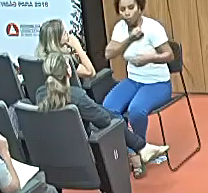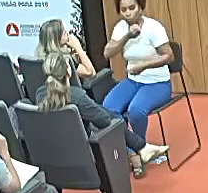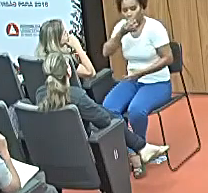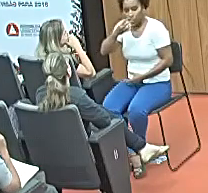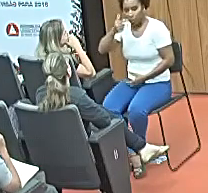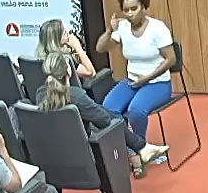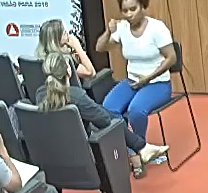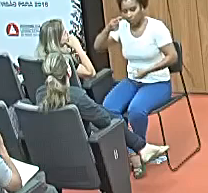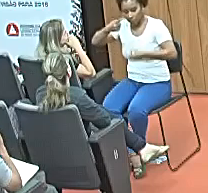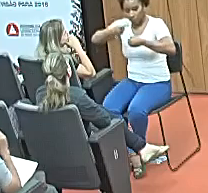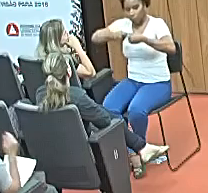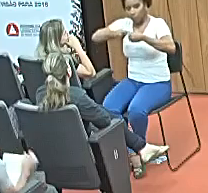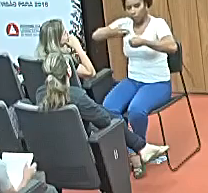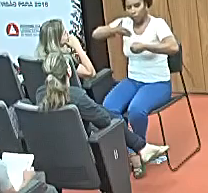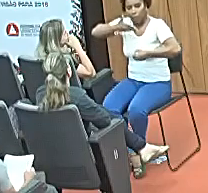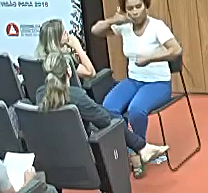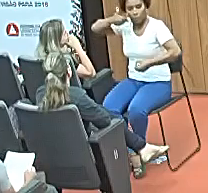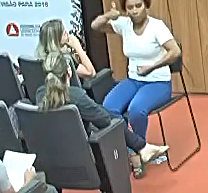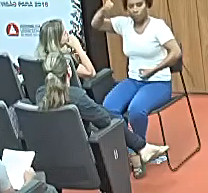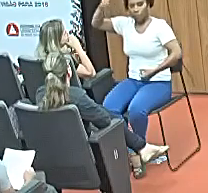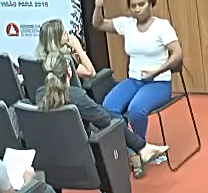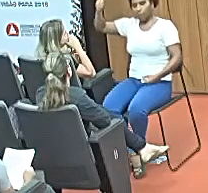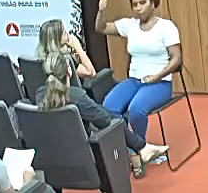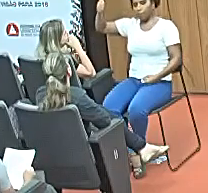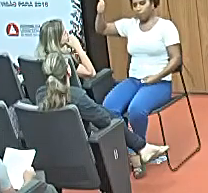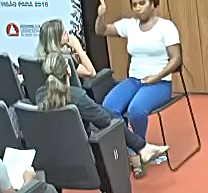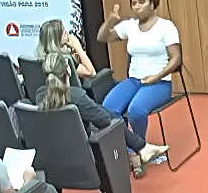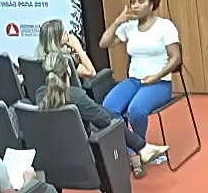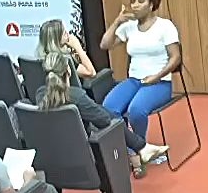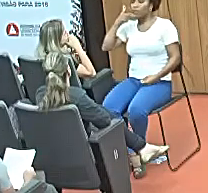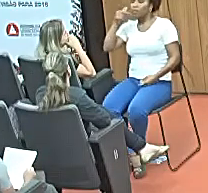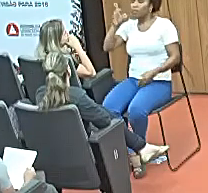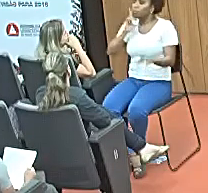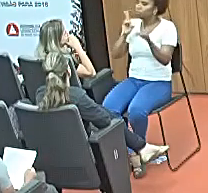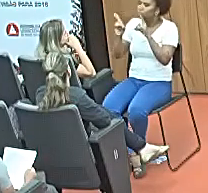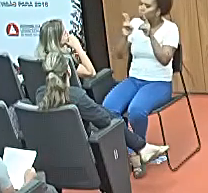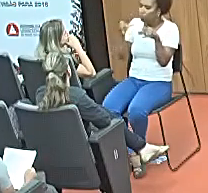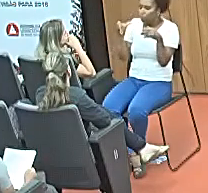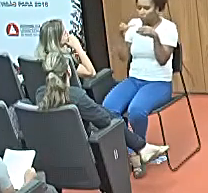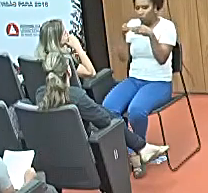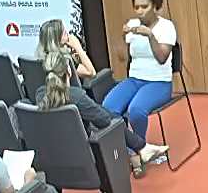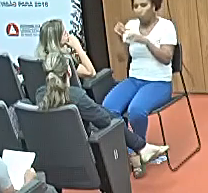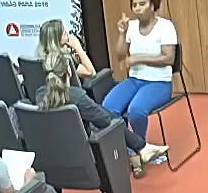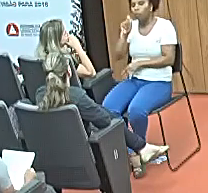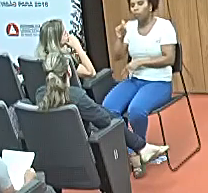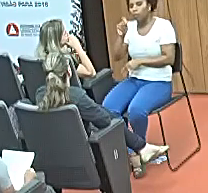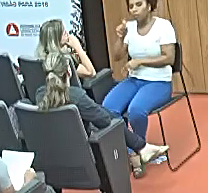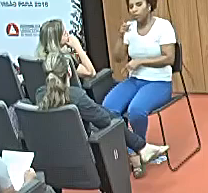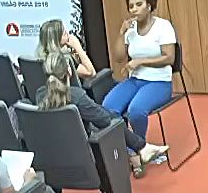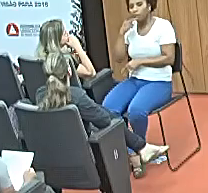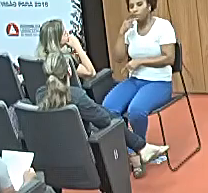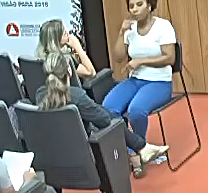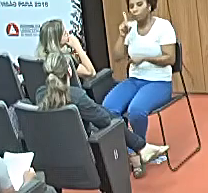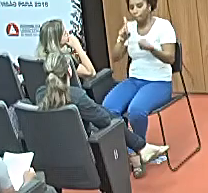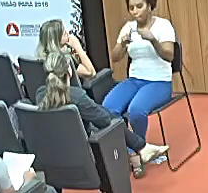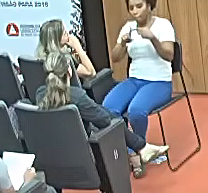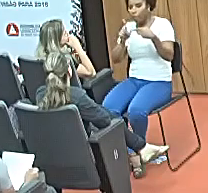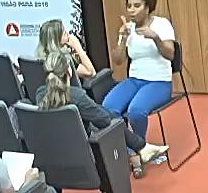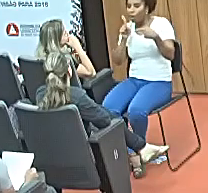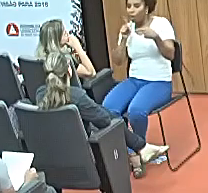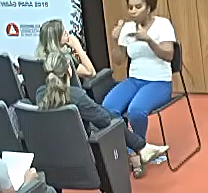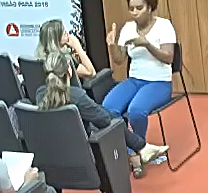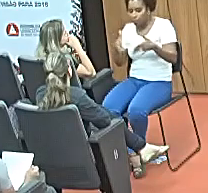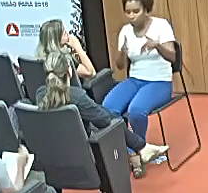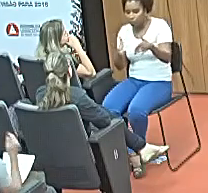melhor as principais intervenções sugeridas pelo grupo foram assegurar que as águas do rio arrudas